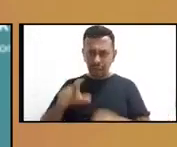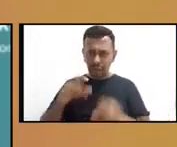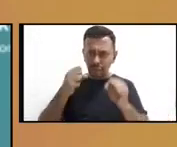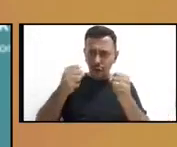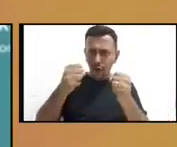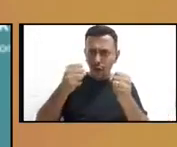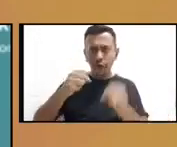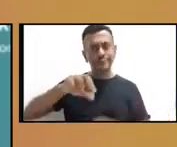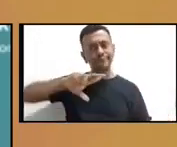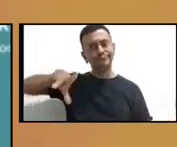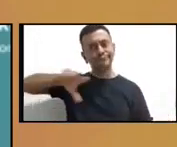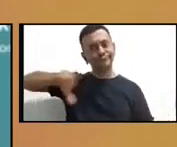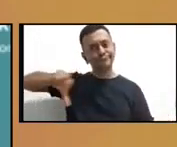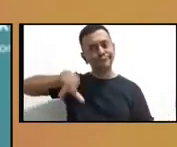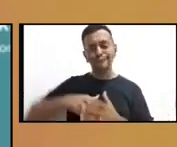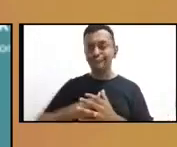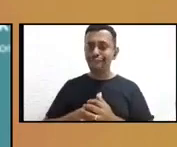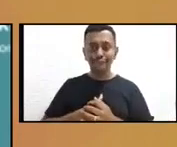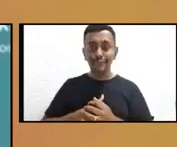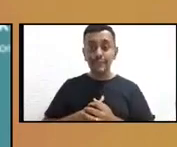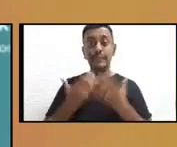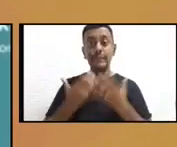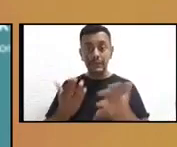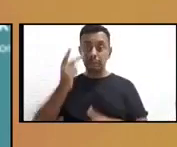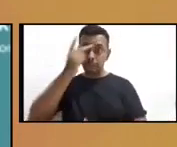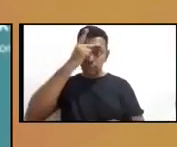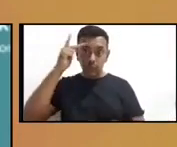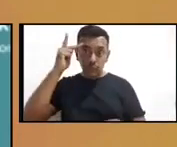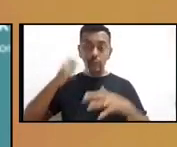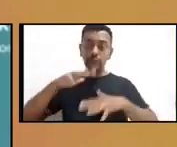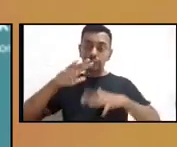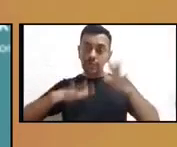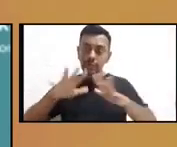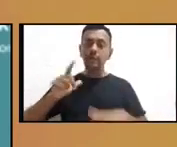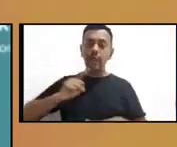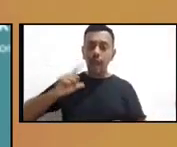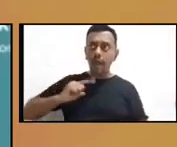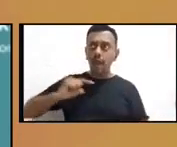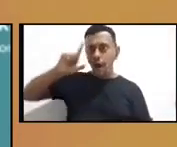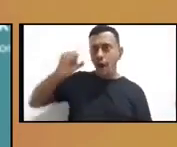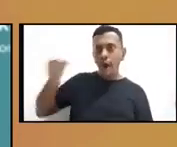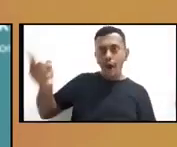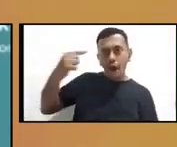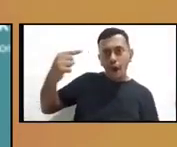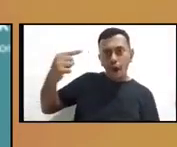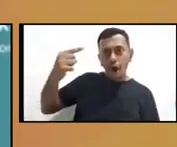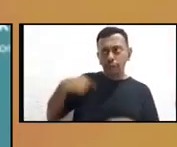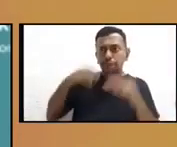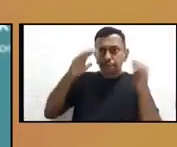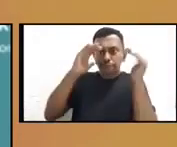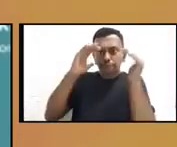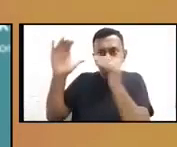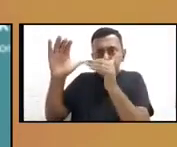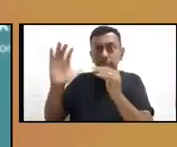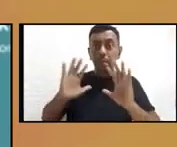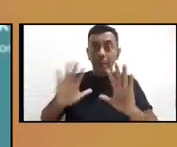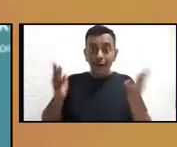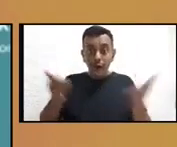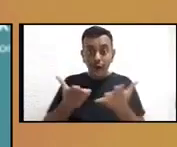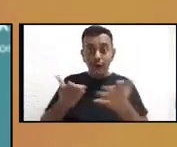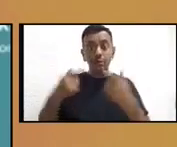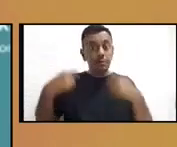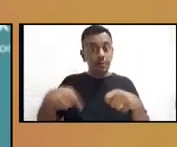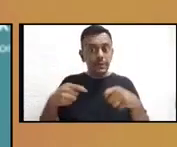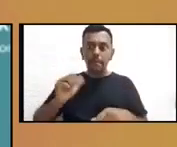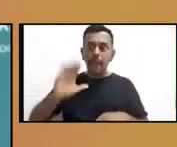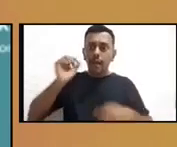As pessoas muitas vezes simplesmente obedecem ordens, mas agora deverão ser muito mais criativos,